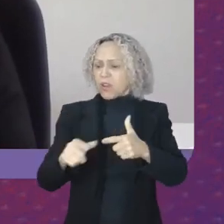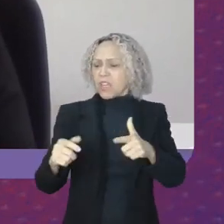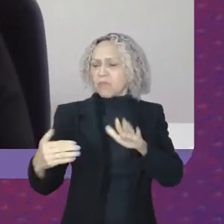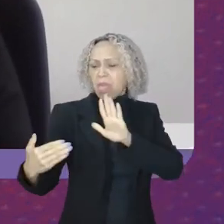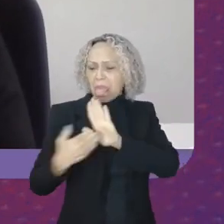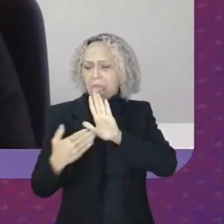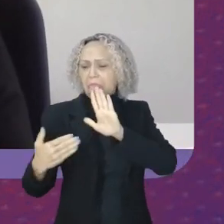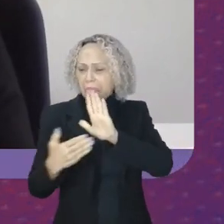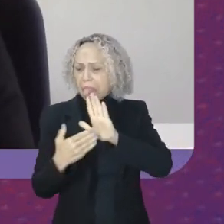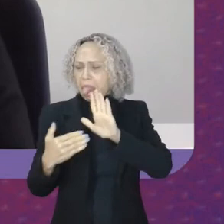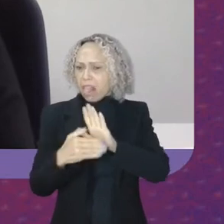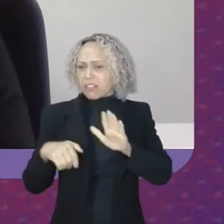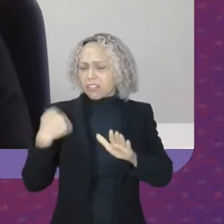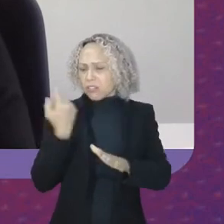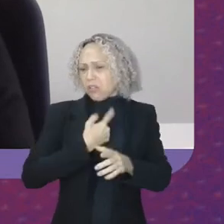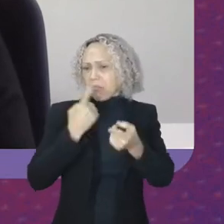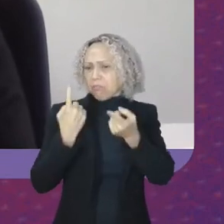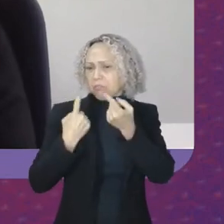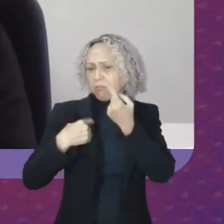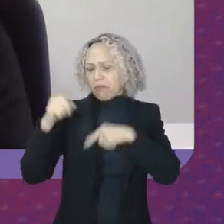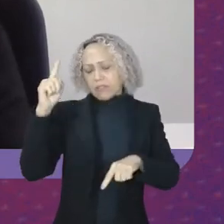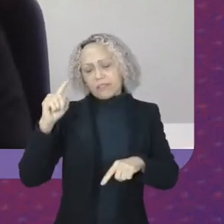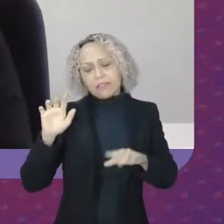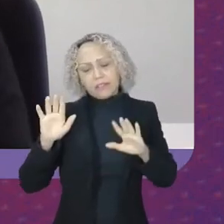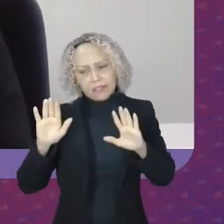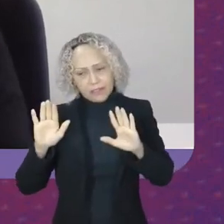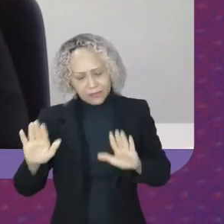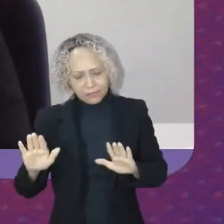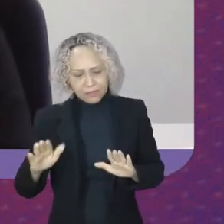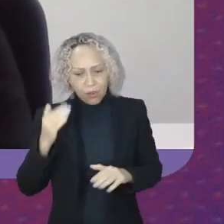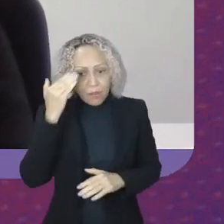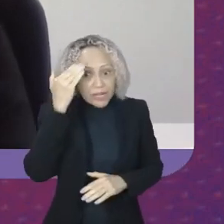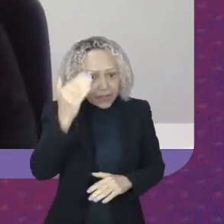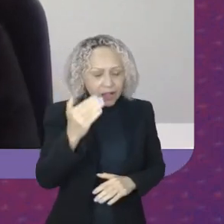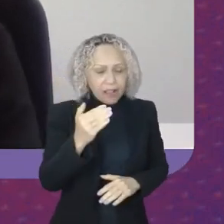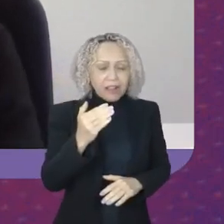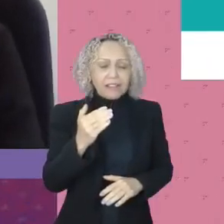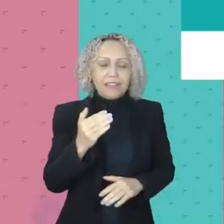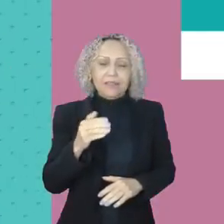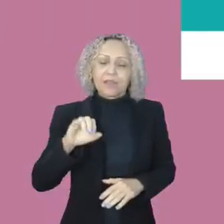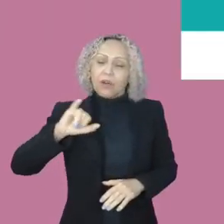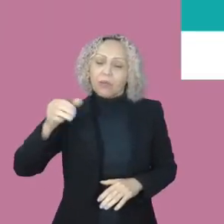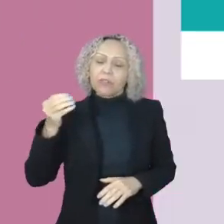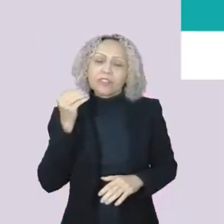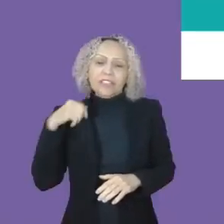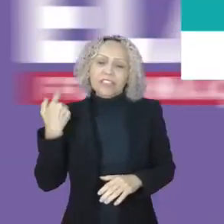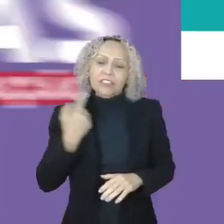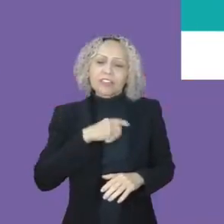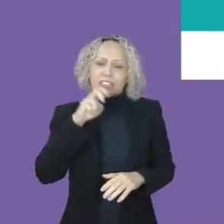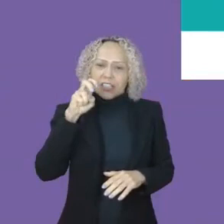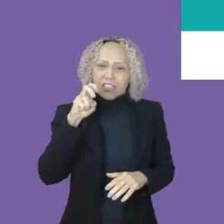Obrigada por essa oportunidade de ficarmos juntas durante esses 5 dias.